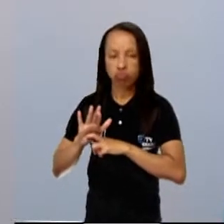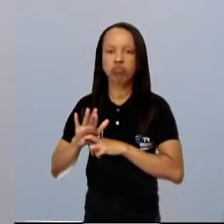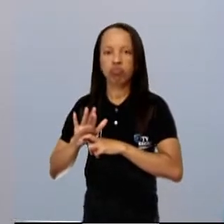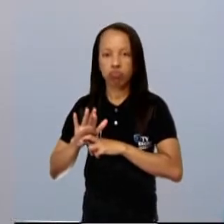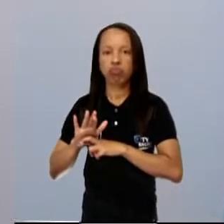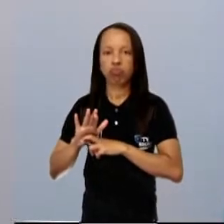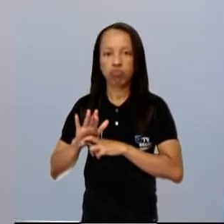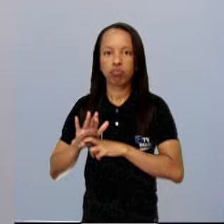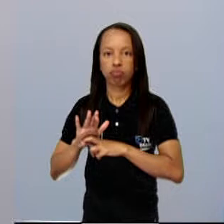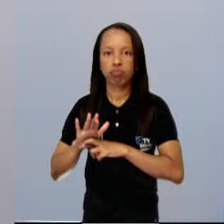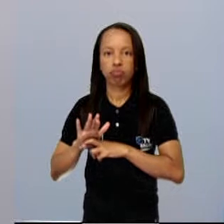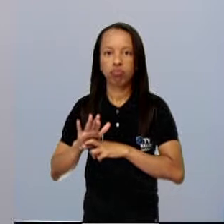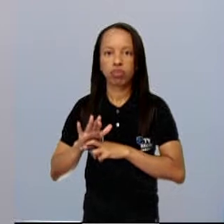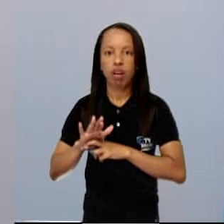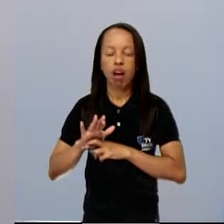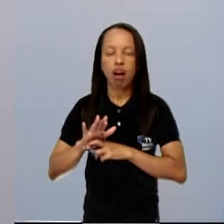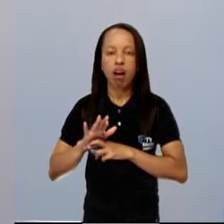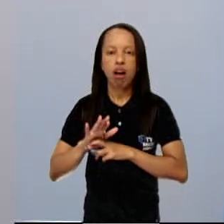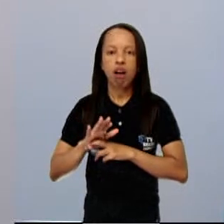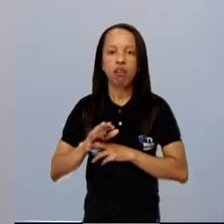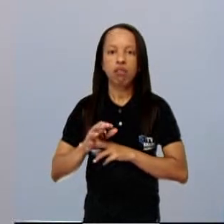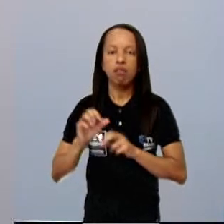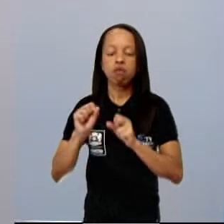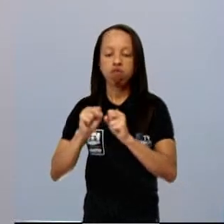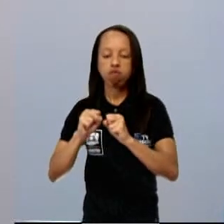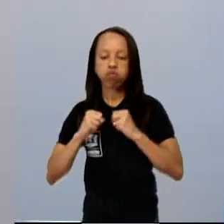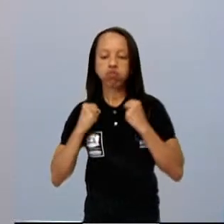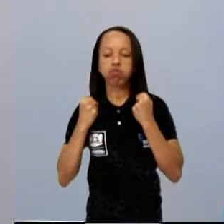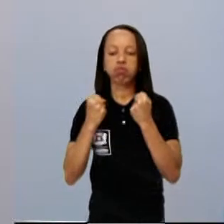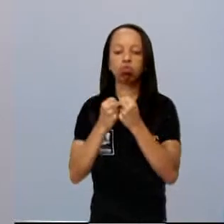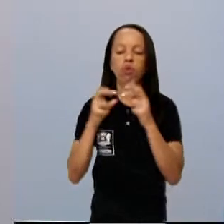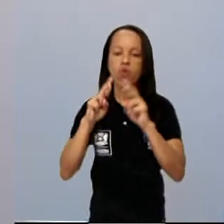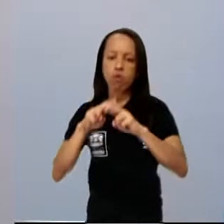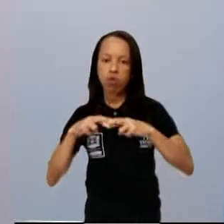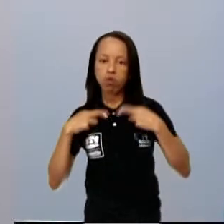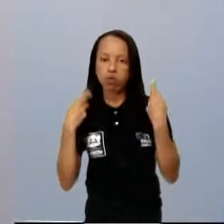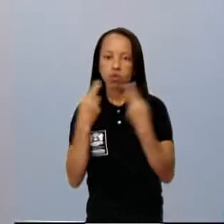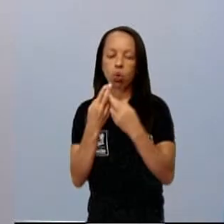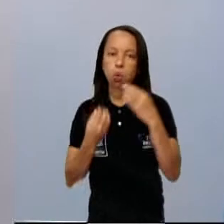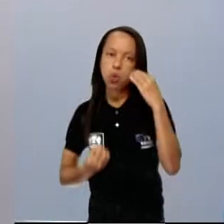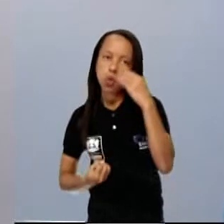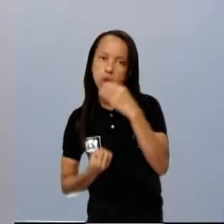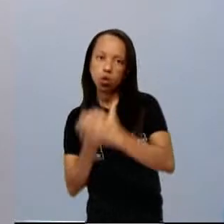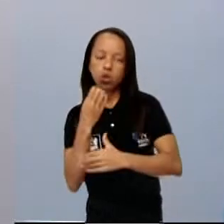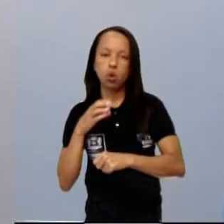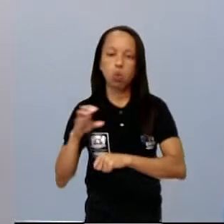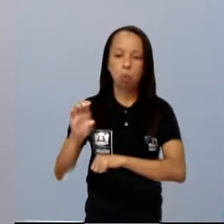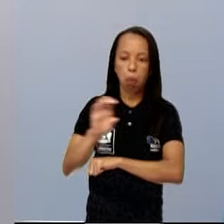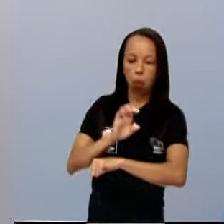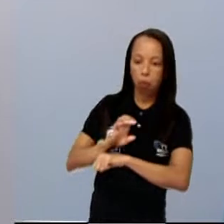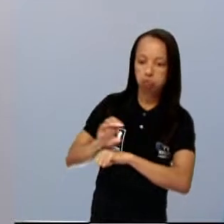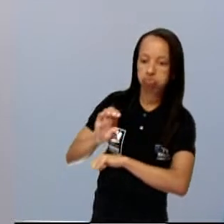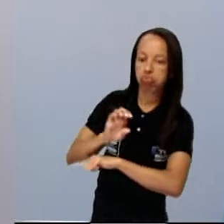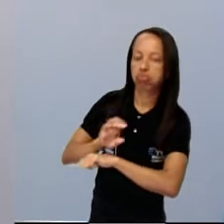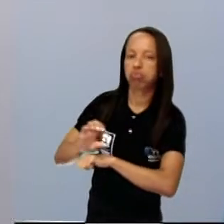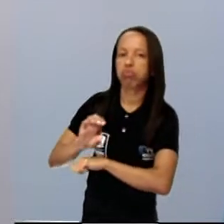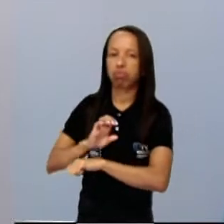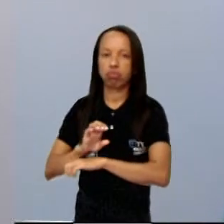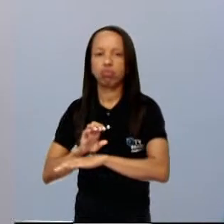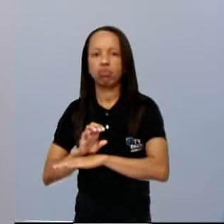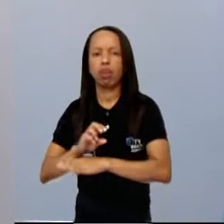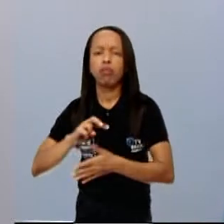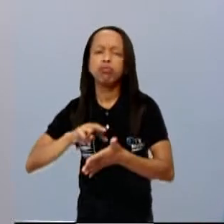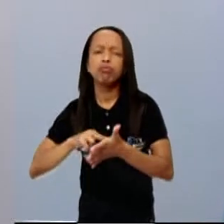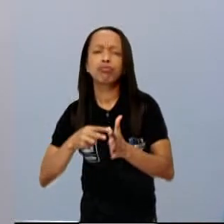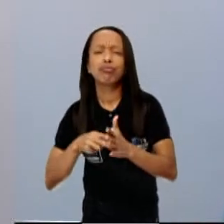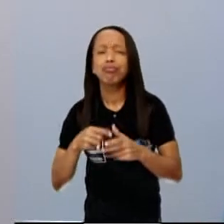formaram essa reunião para poder criar uma Constituição. Meu Deus do céu, o que isso significa?